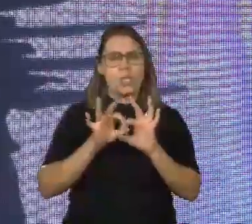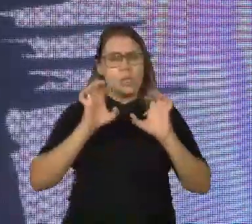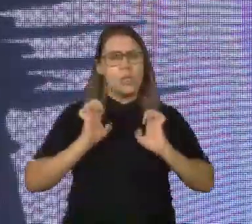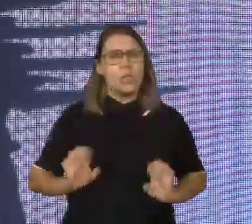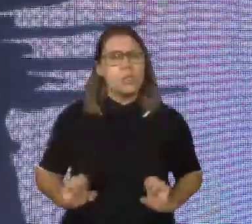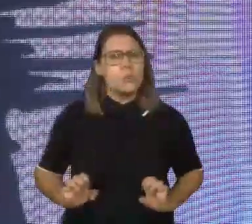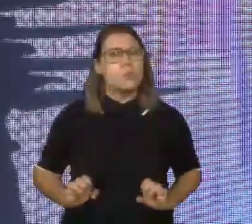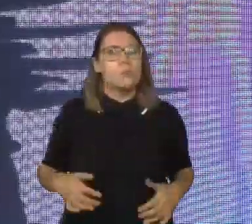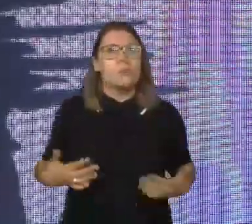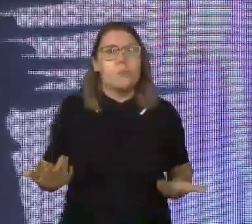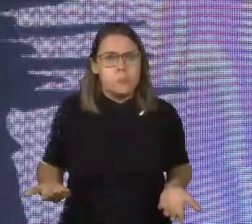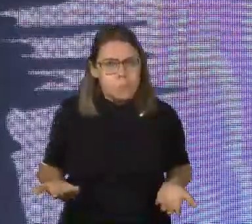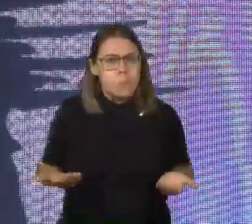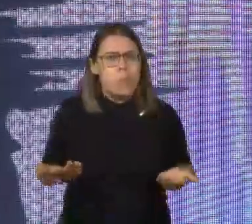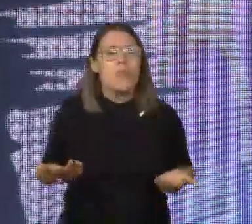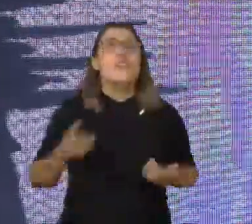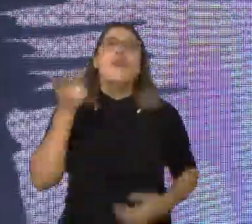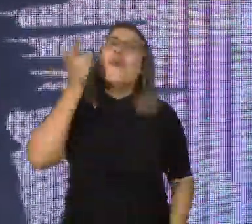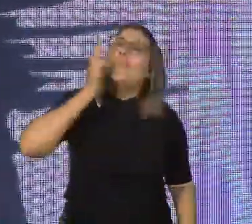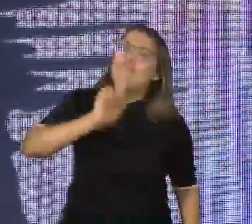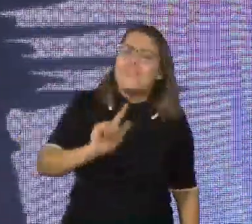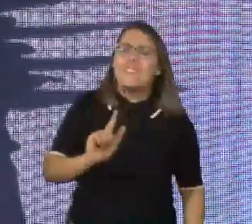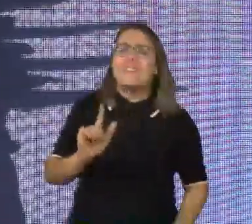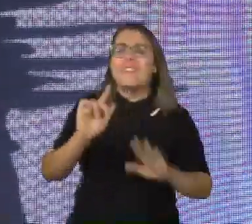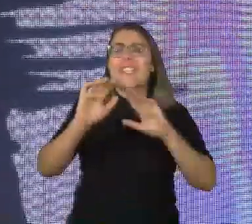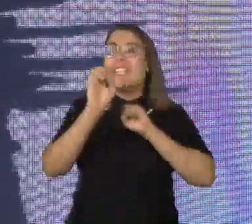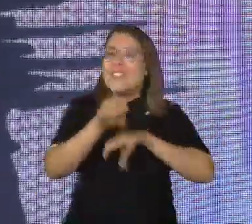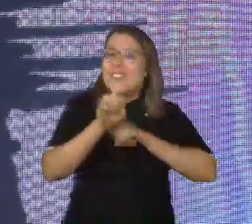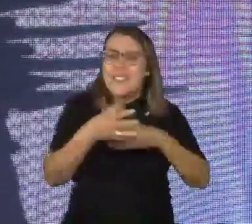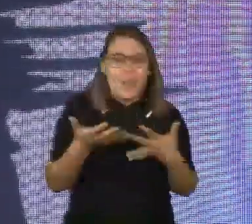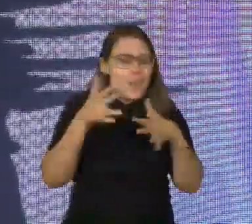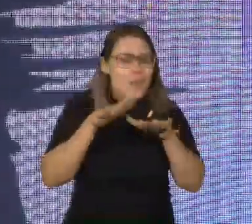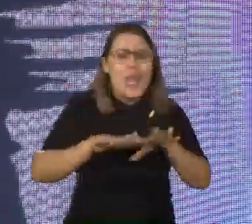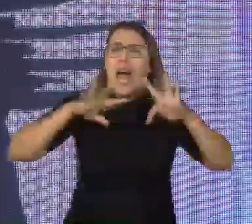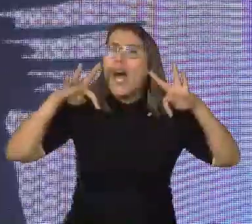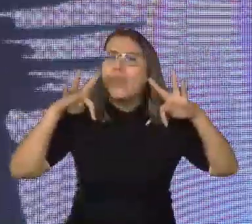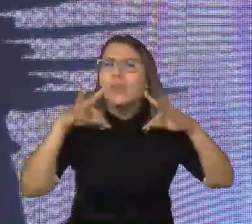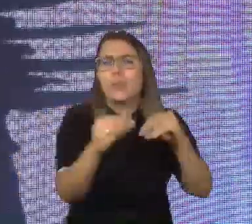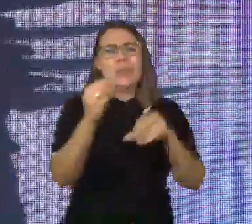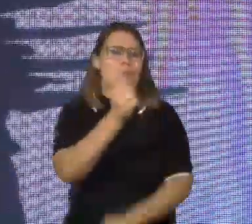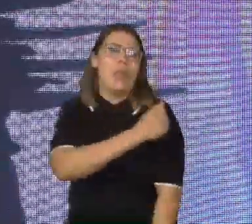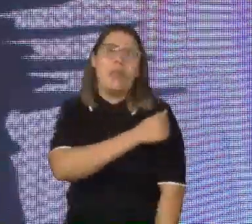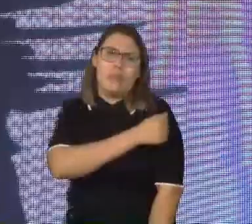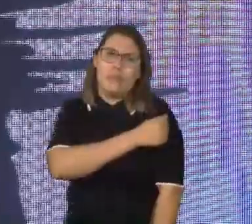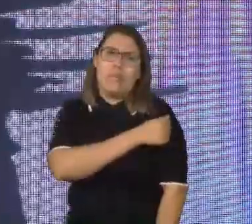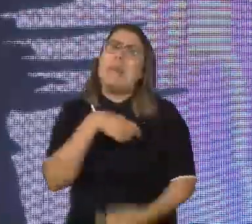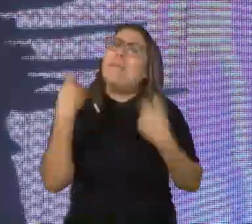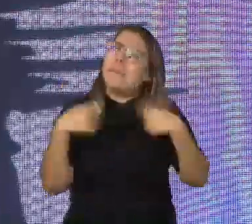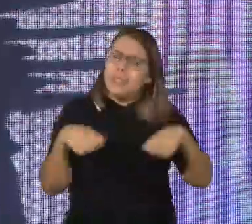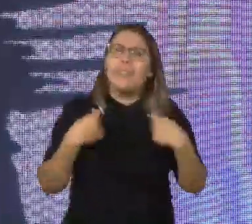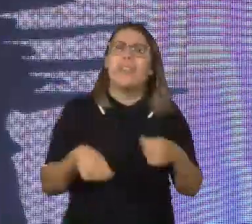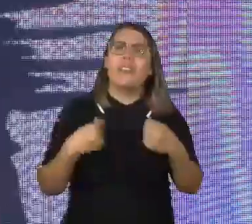coletividade? De novo, pessoal, educação inclusiva diz respeito a todos os alunos. Nós